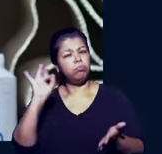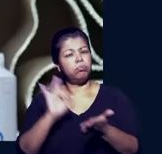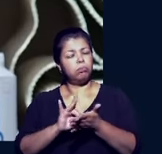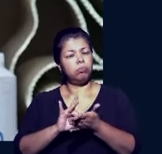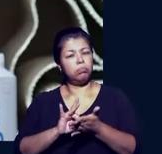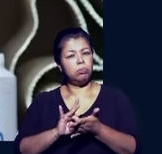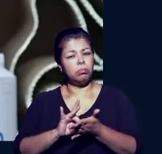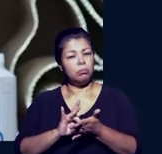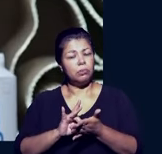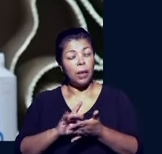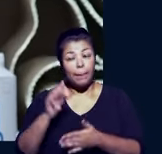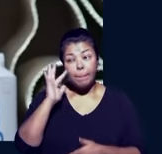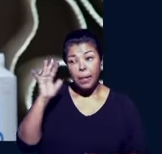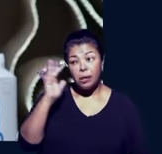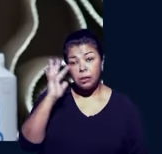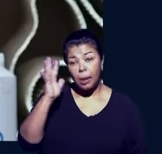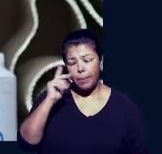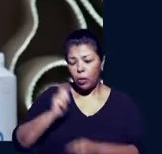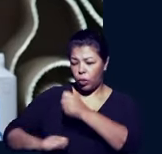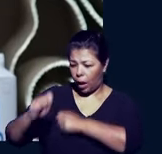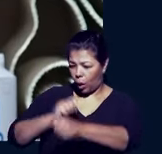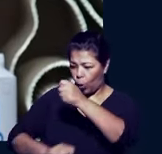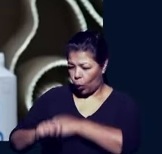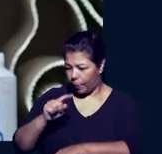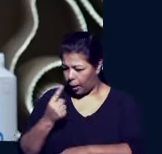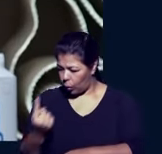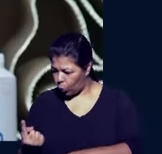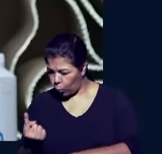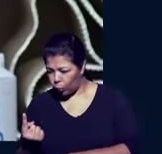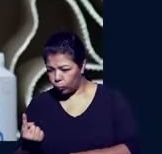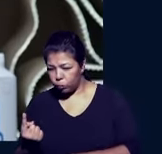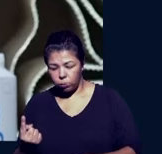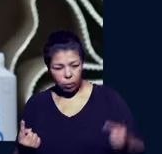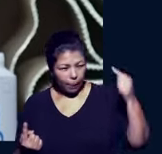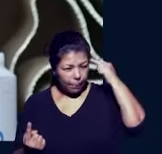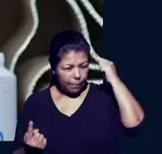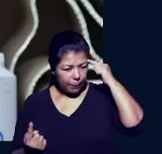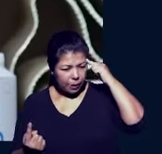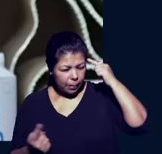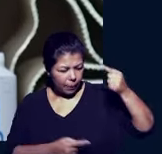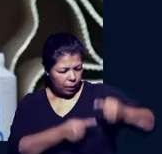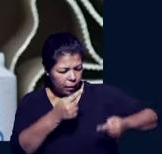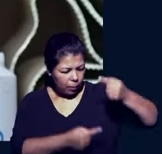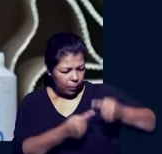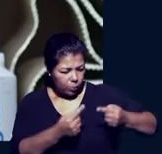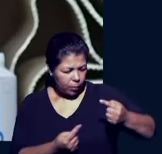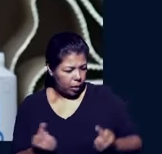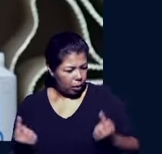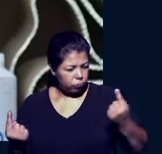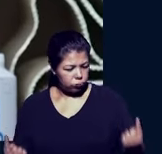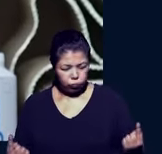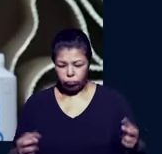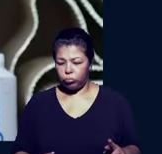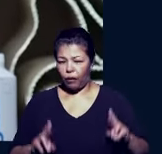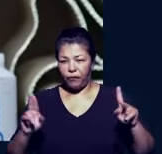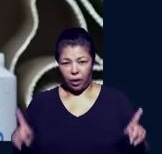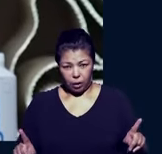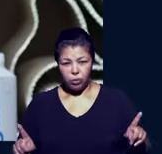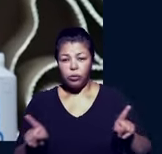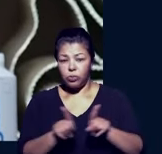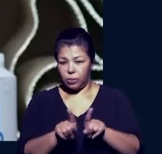da economia é um da política é outro o tempo da política é um o tempo da economia é outro portanto